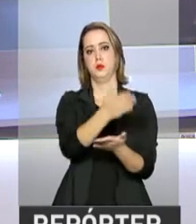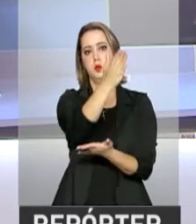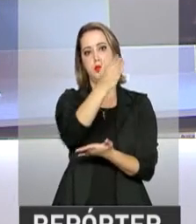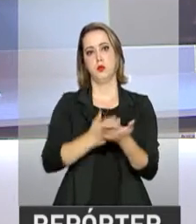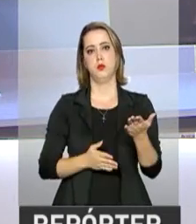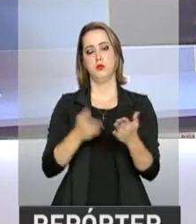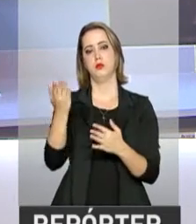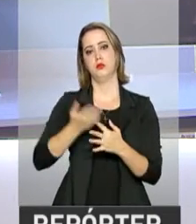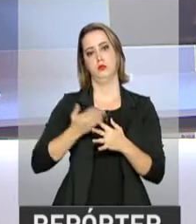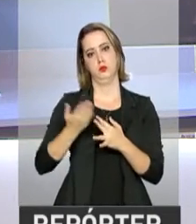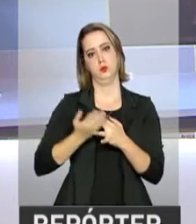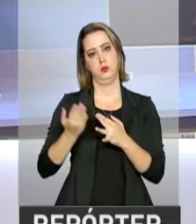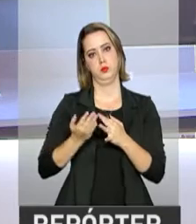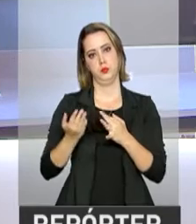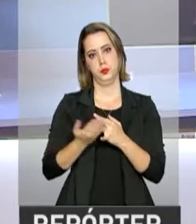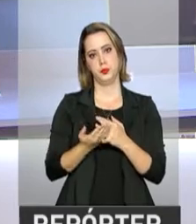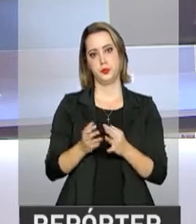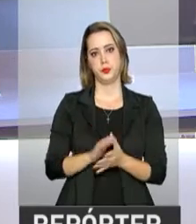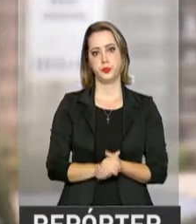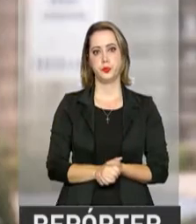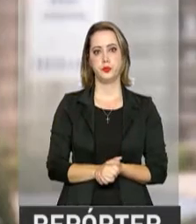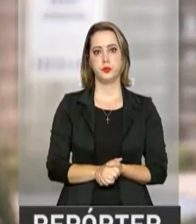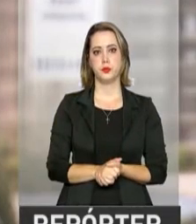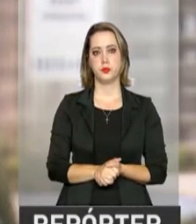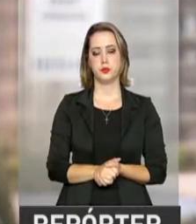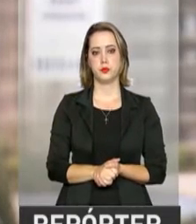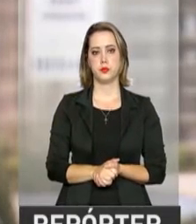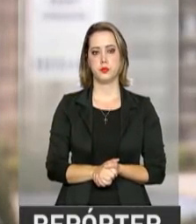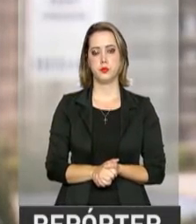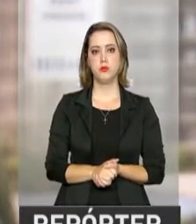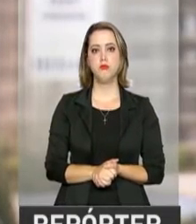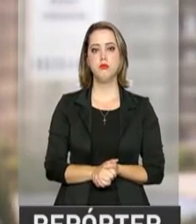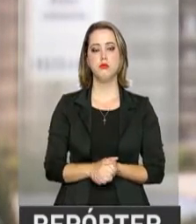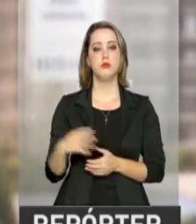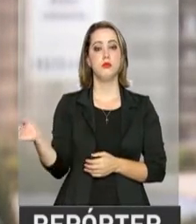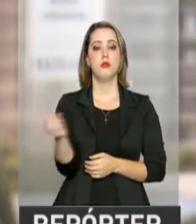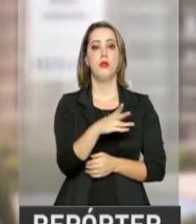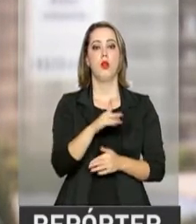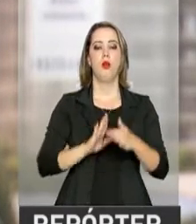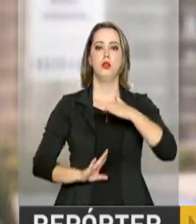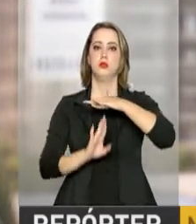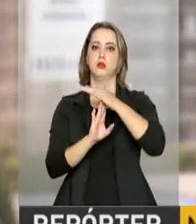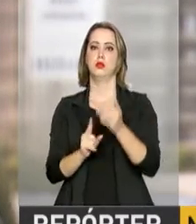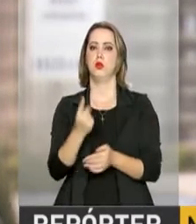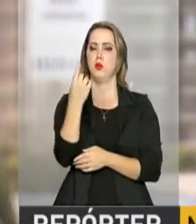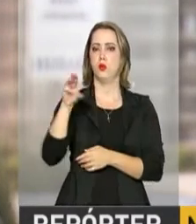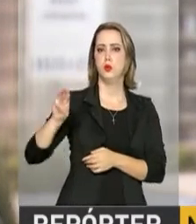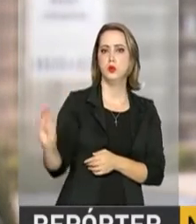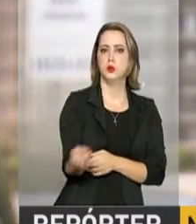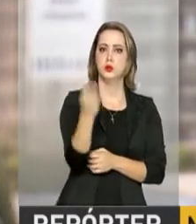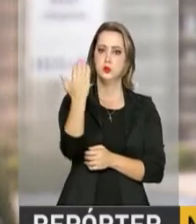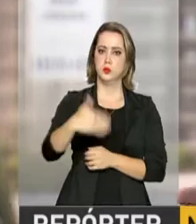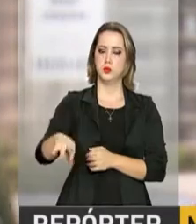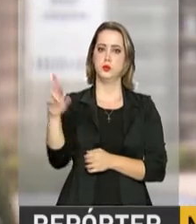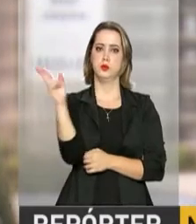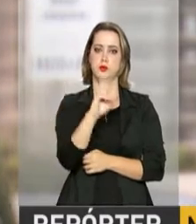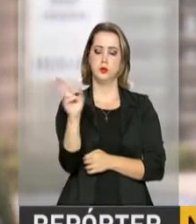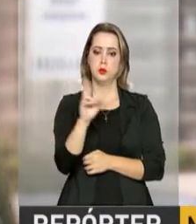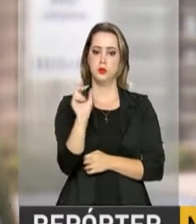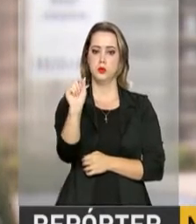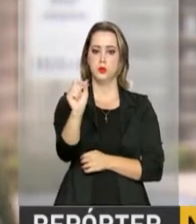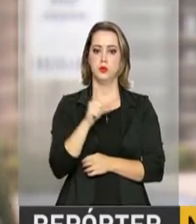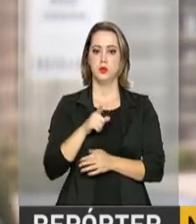pagamento de parte das prestações o novo limite de 1 milhão e meio de reais para financiamentos com recursos